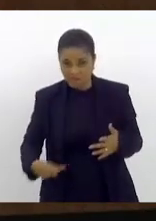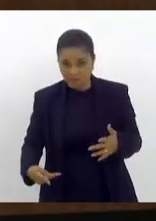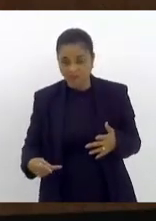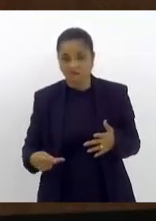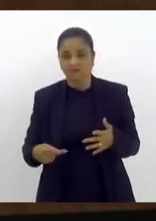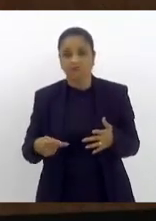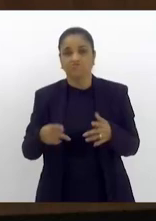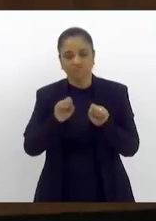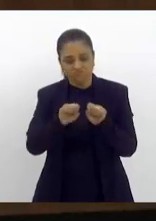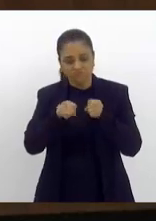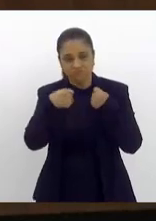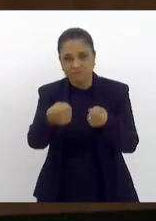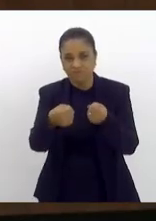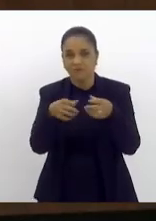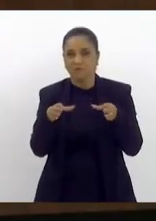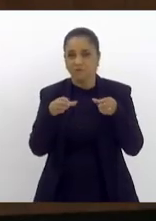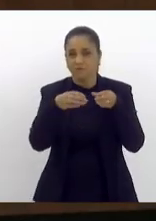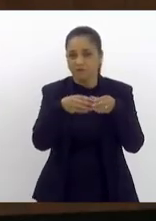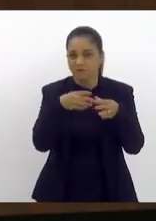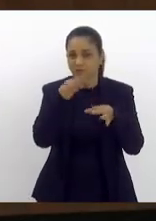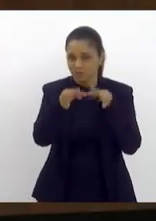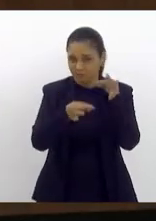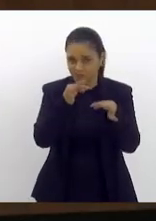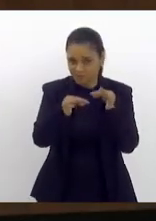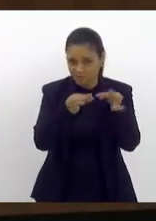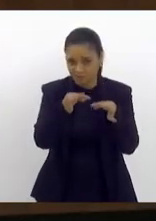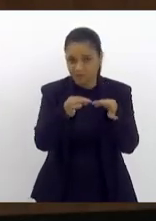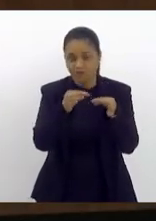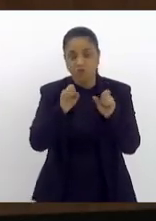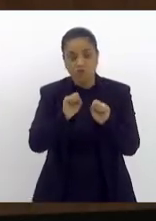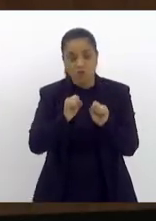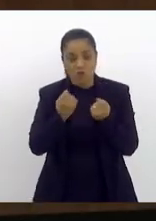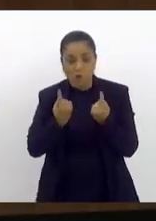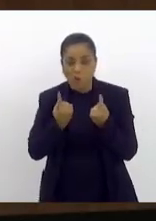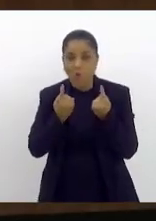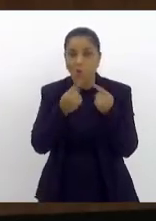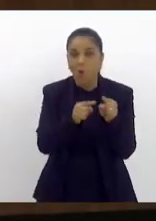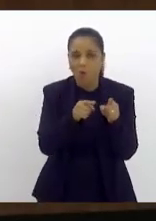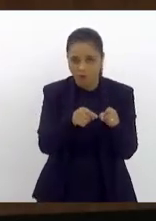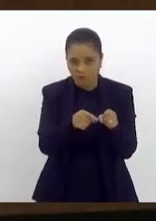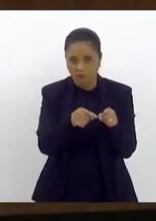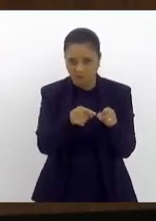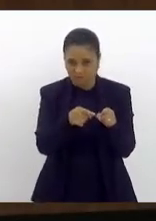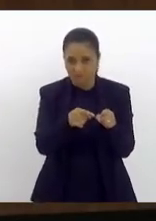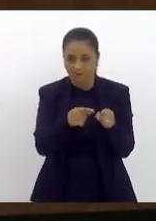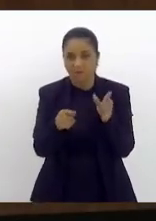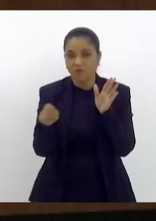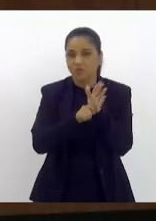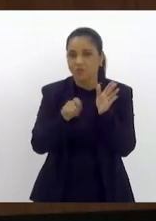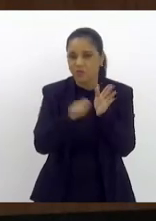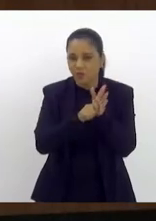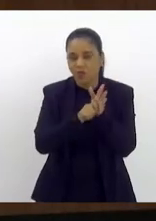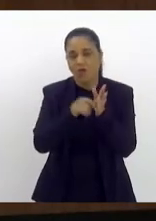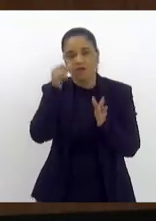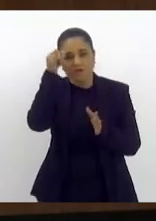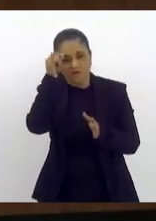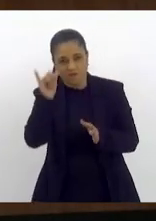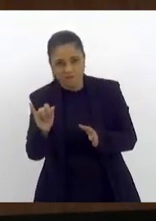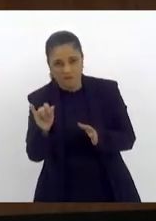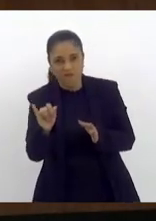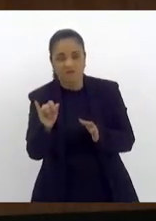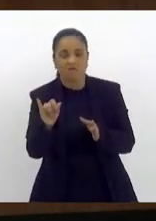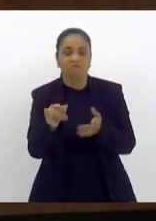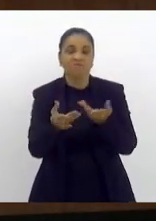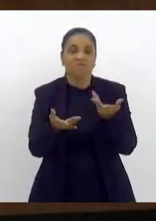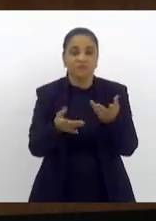das Comunidades Terapêuticas, que faz um combate específico às drogas, né, à prevenção e ao